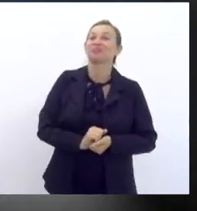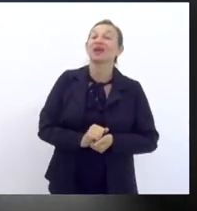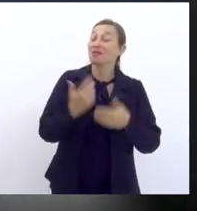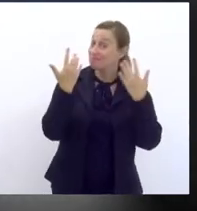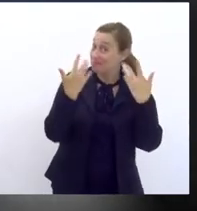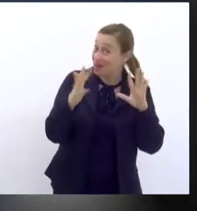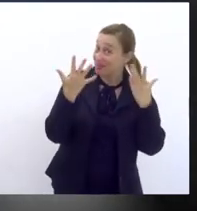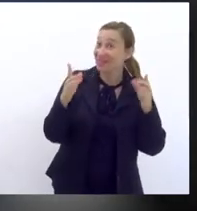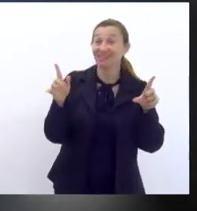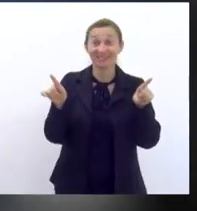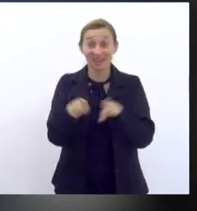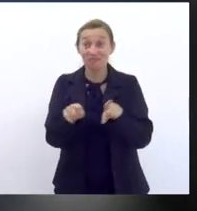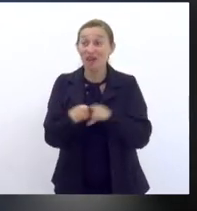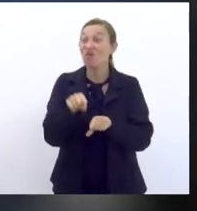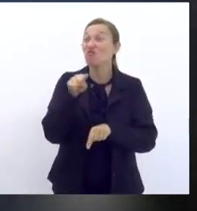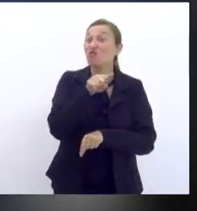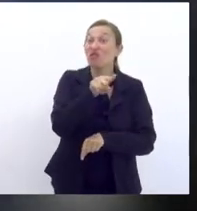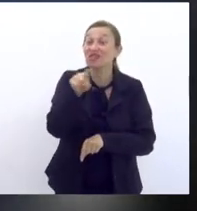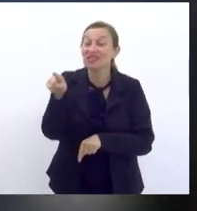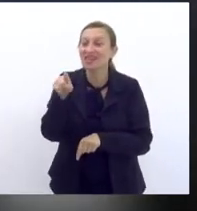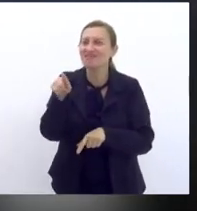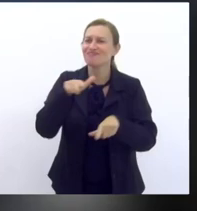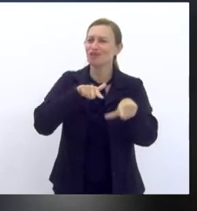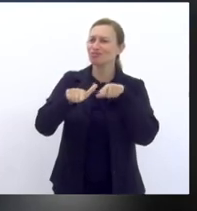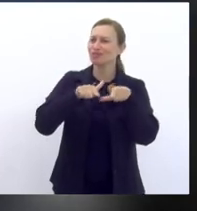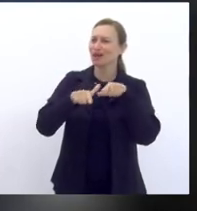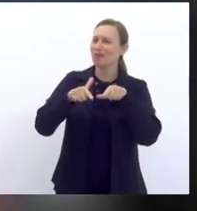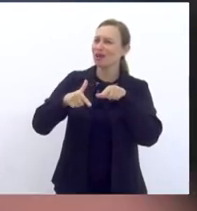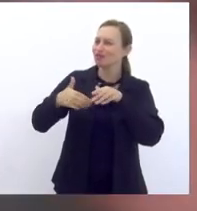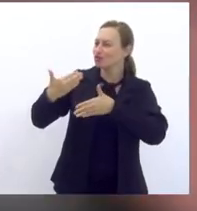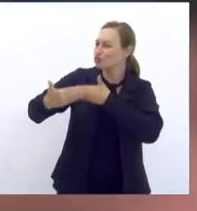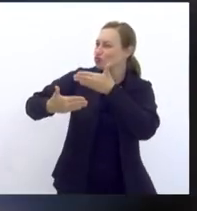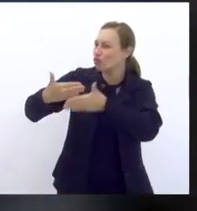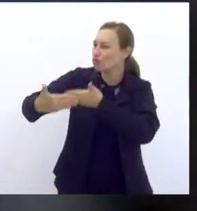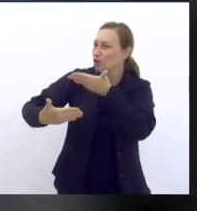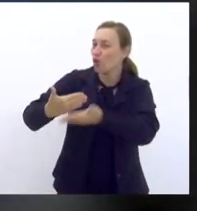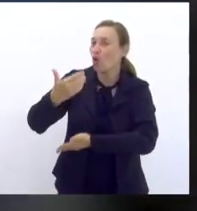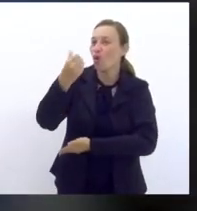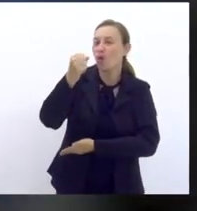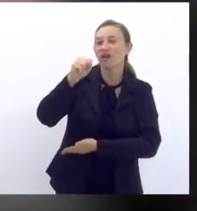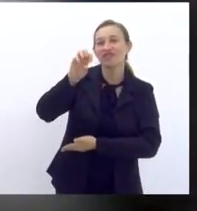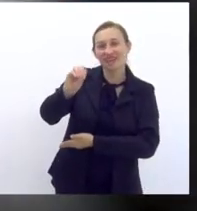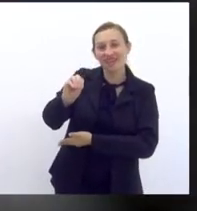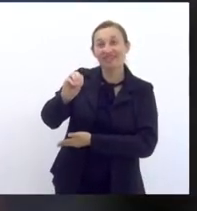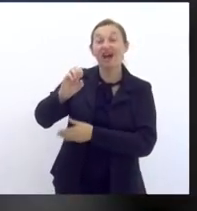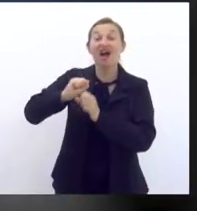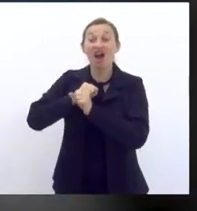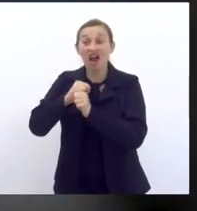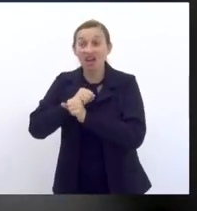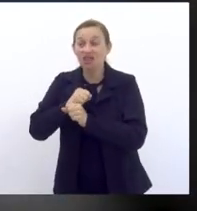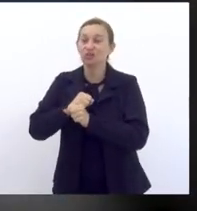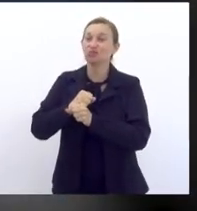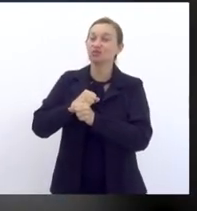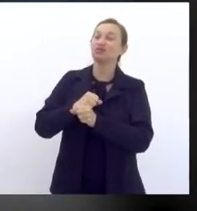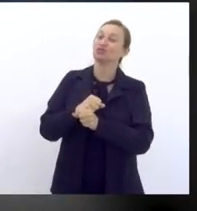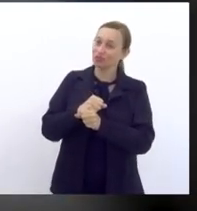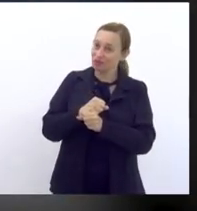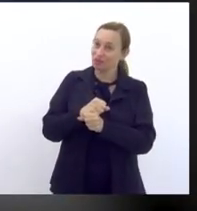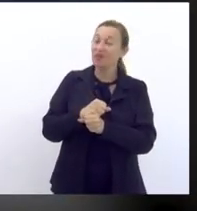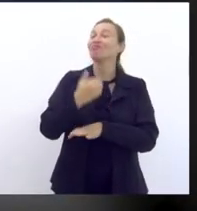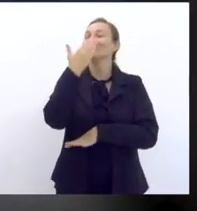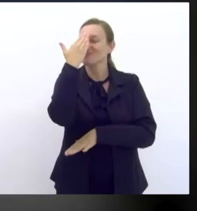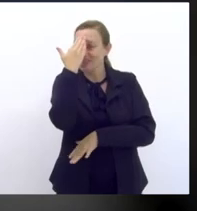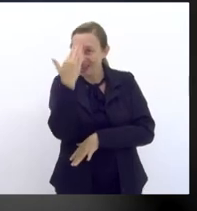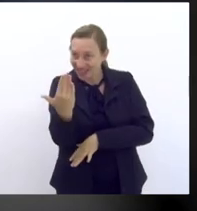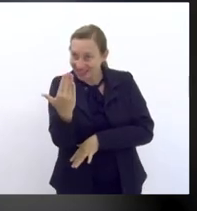parabenizar vocês pelo trabalho que vem desempenhando nesses 80 anos de estrada e os